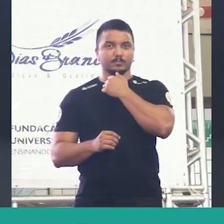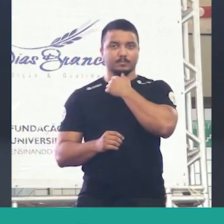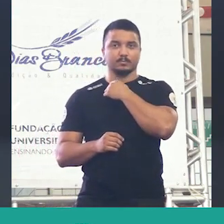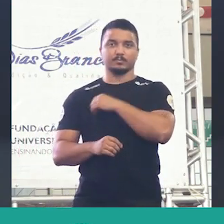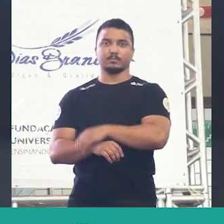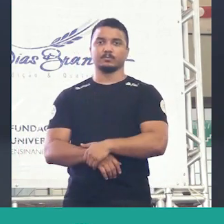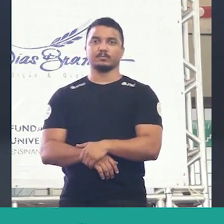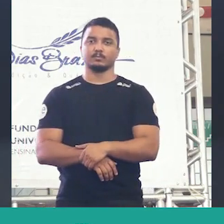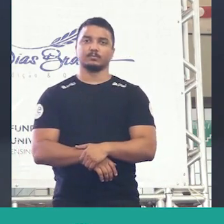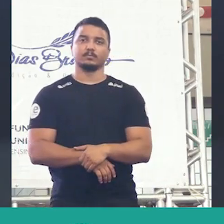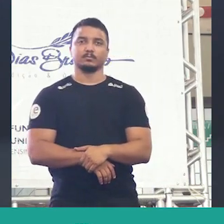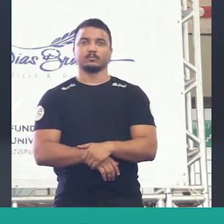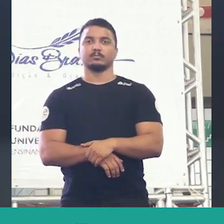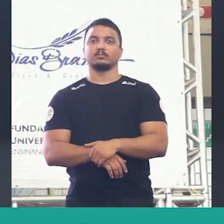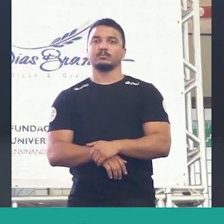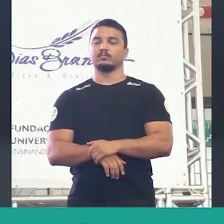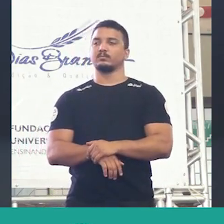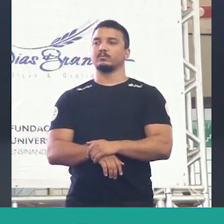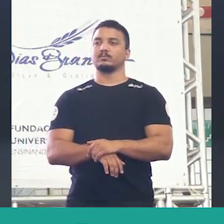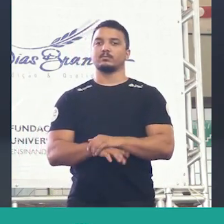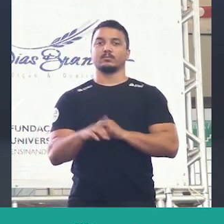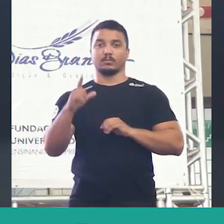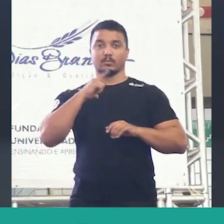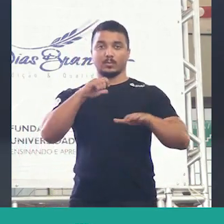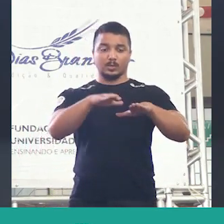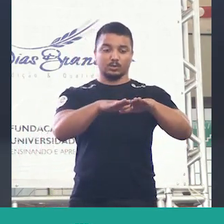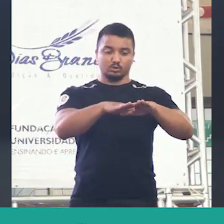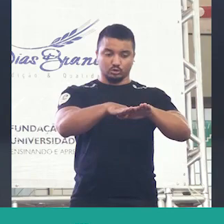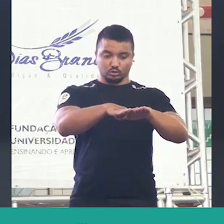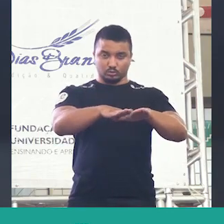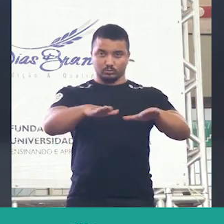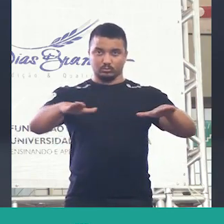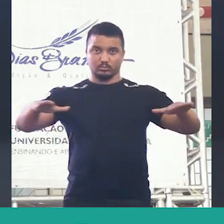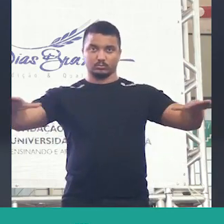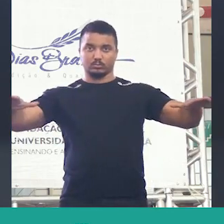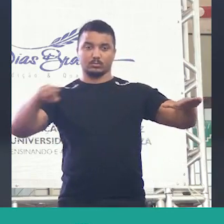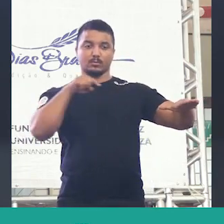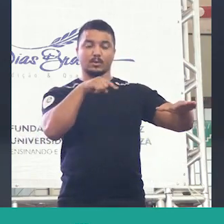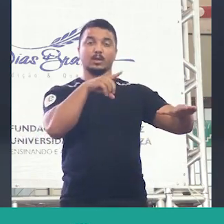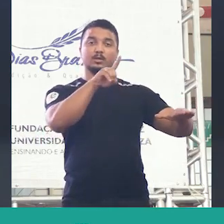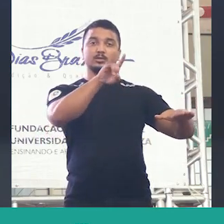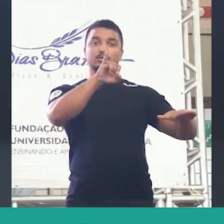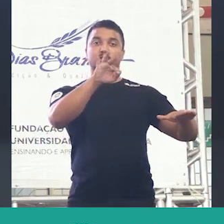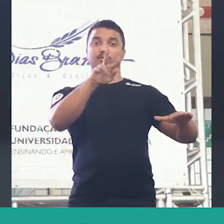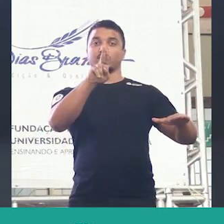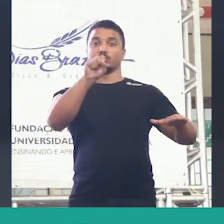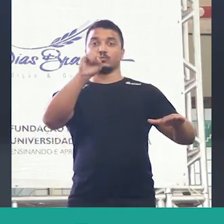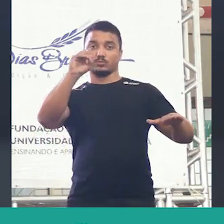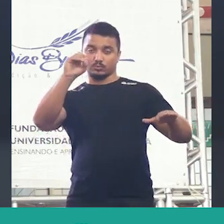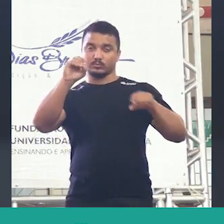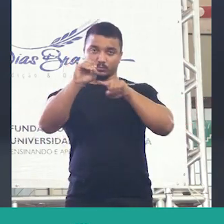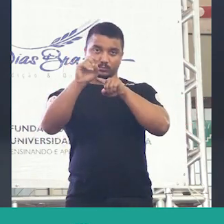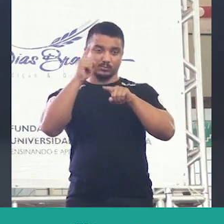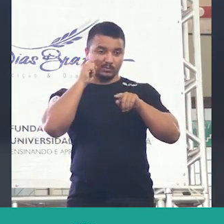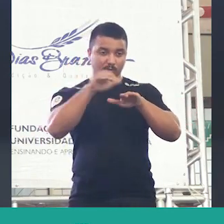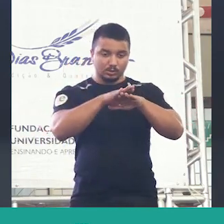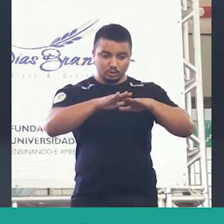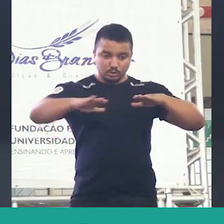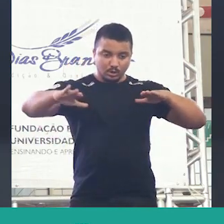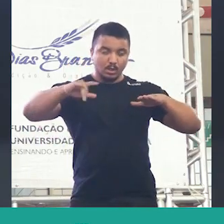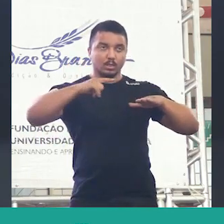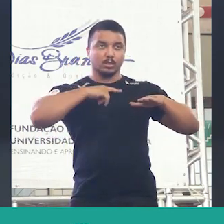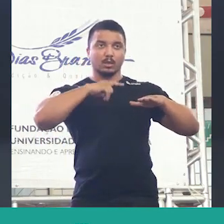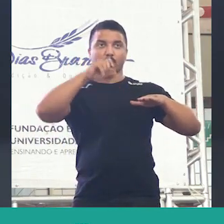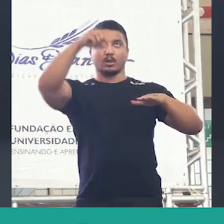se reflete regular. Olha, pessoal, o chão ele é difuso. Se você olhar para o chão e está